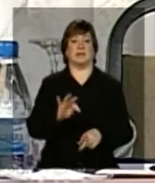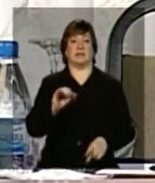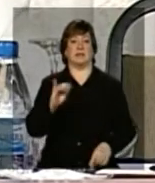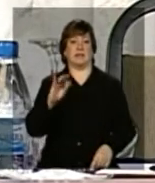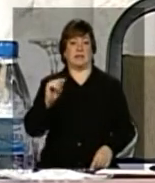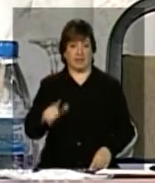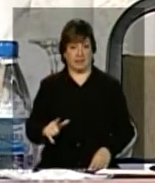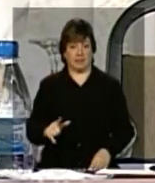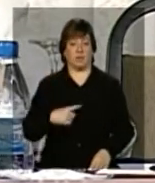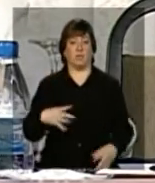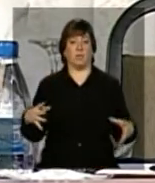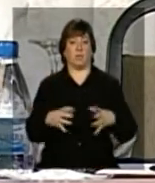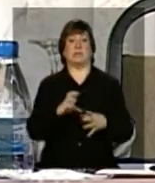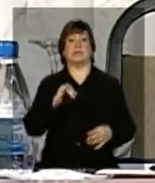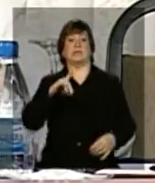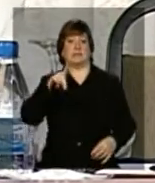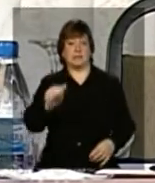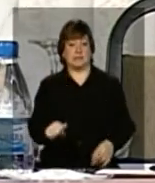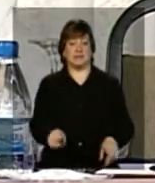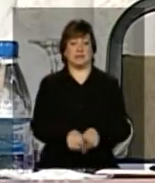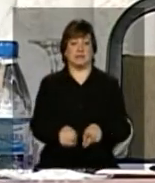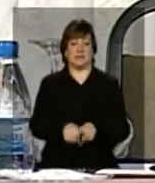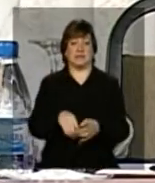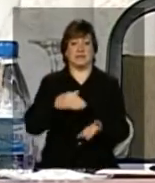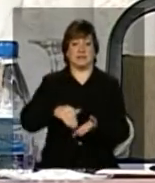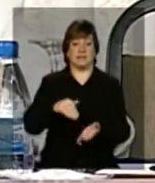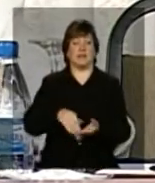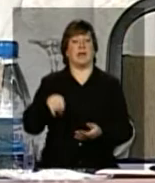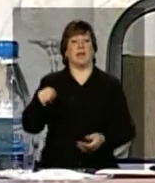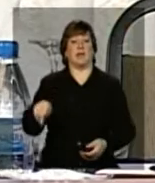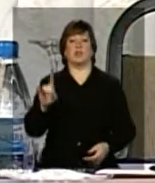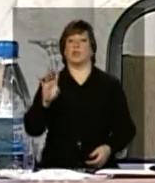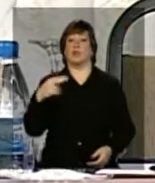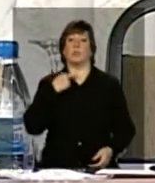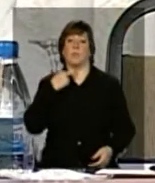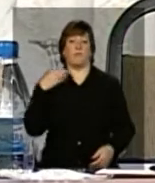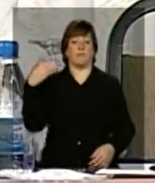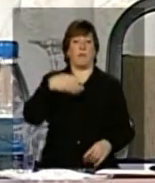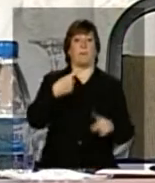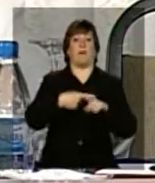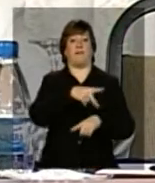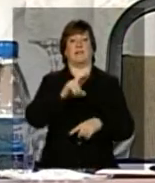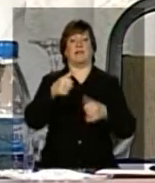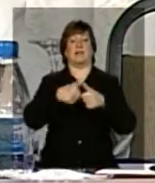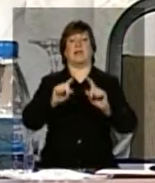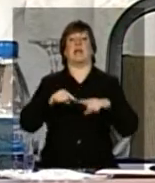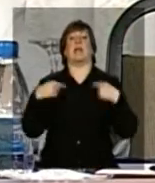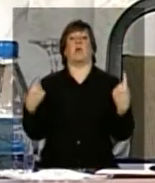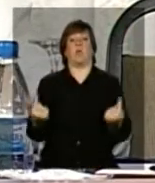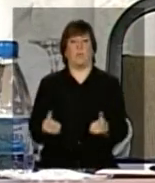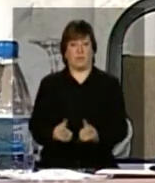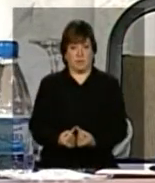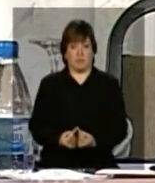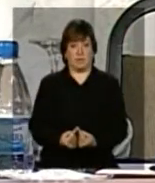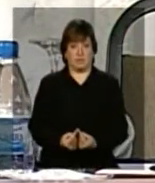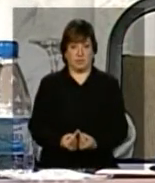Tatal. A Cida Gonçalves, como secretária, só não irá, porque está numa reunião